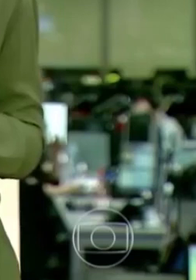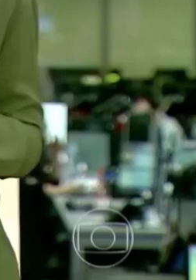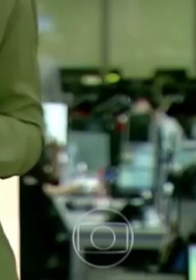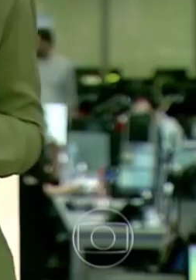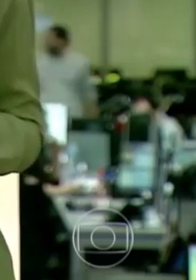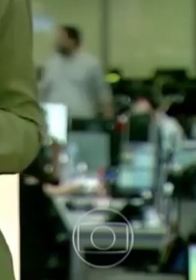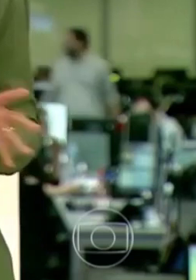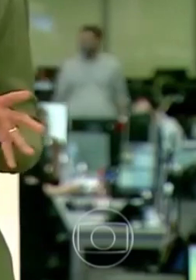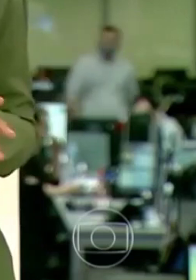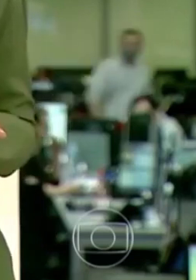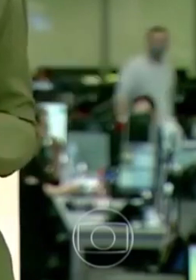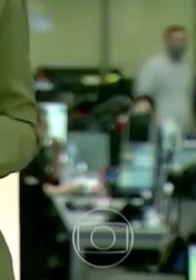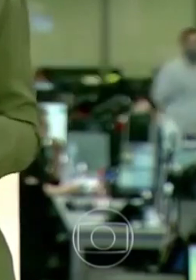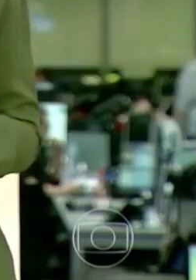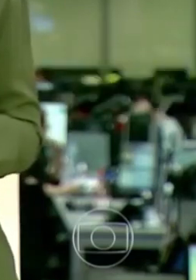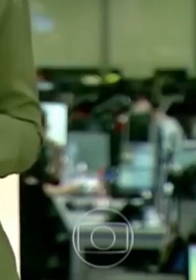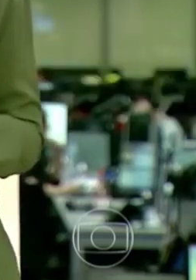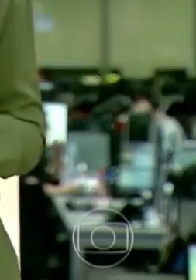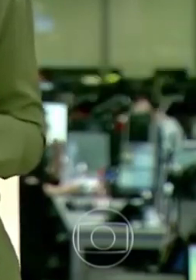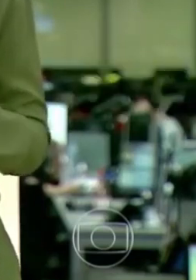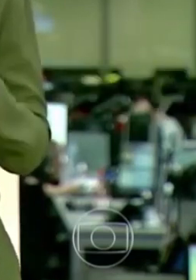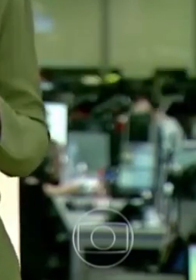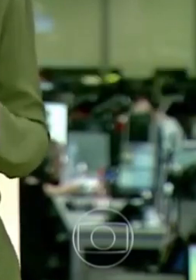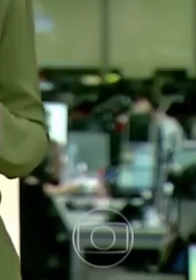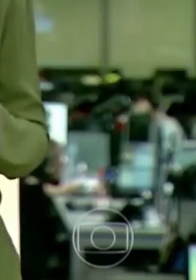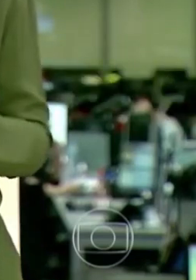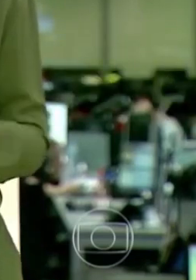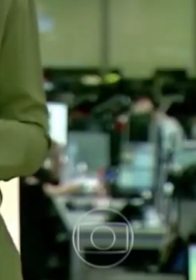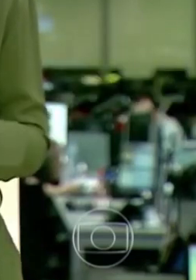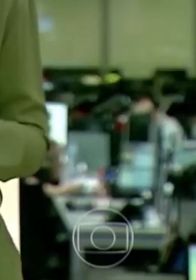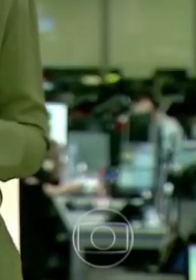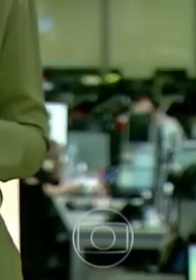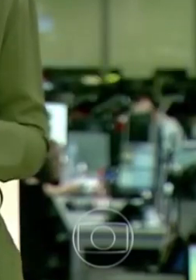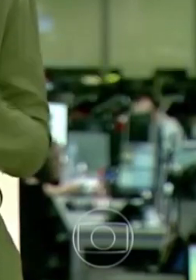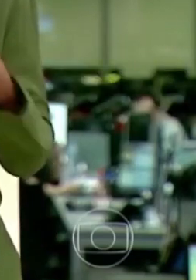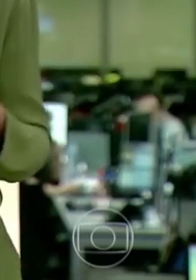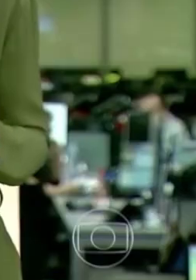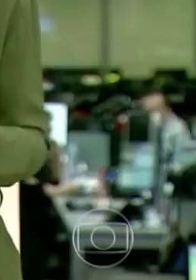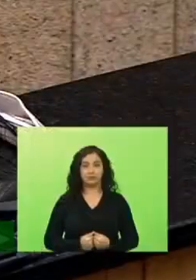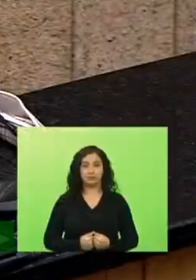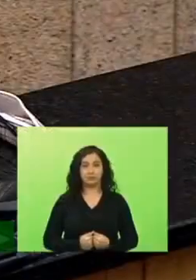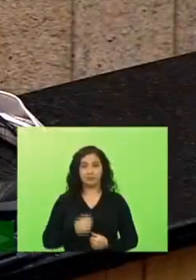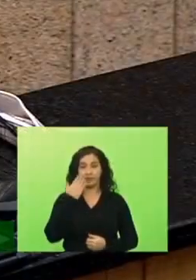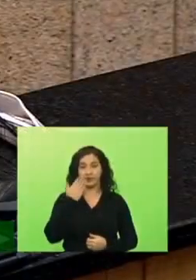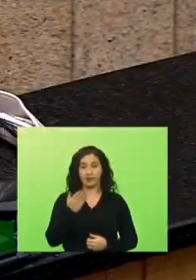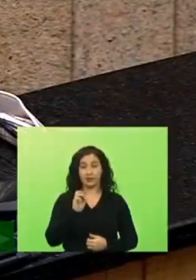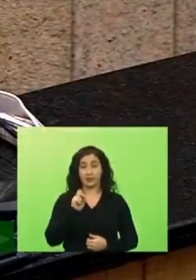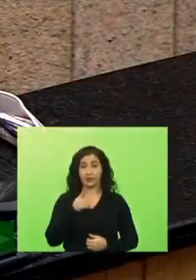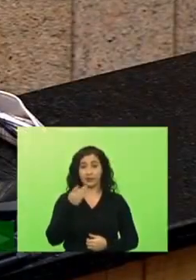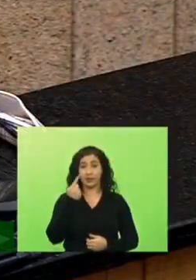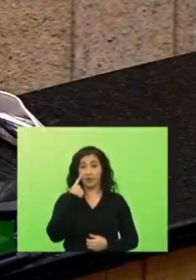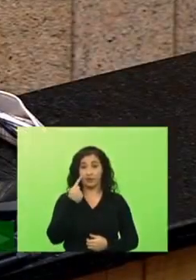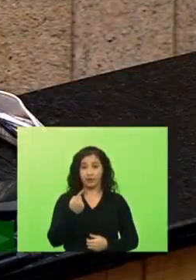a Covid. Nem Bolsonaro, nem as autoridades do governo presentes prestaram solidariedade às vítimas. Como vocês veem,